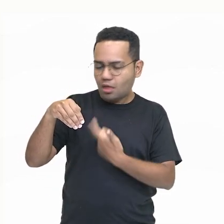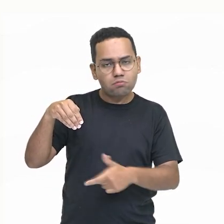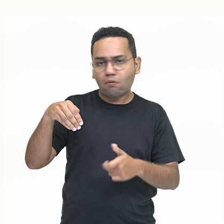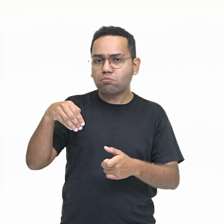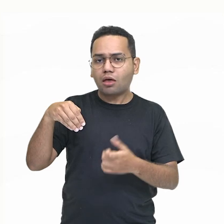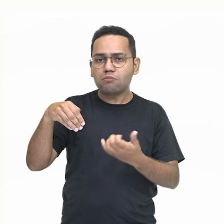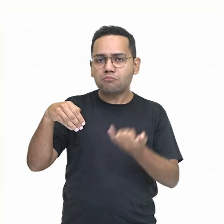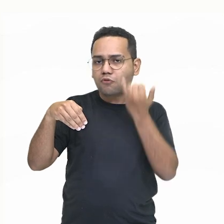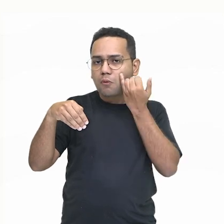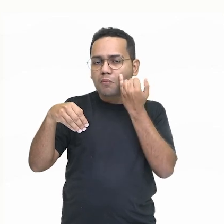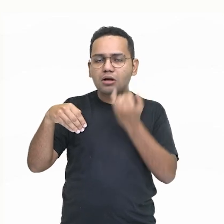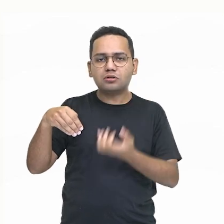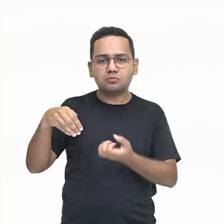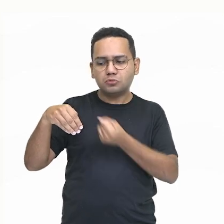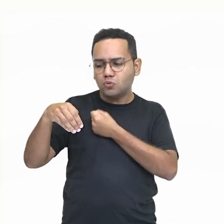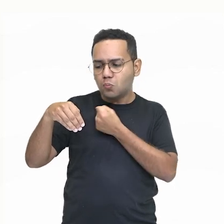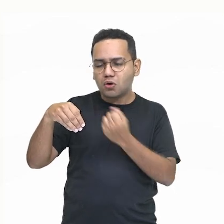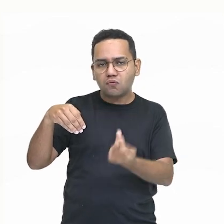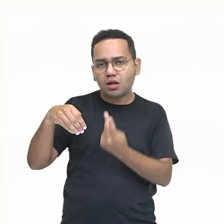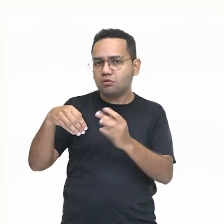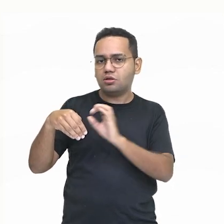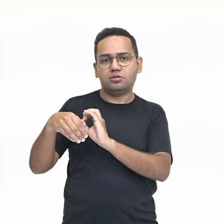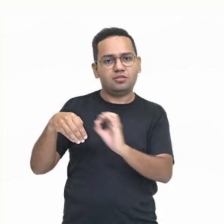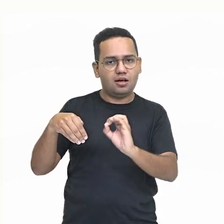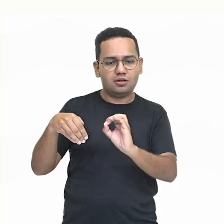aqui guardado. O corpo